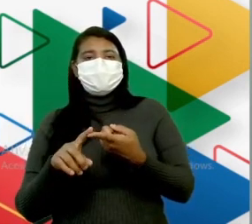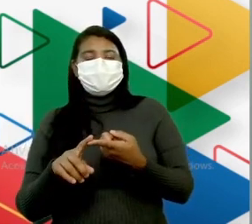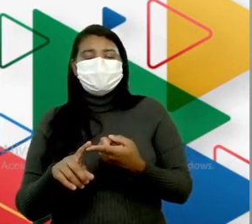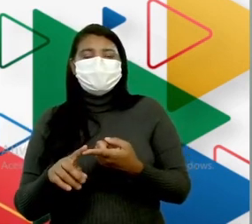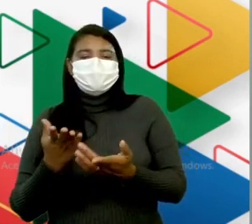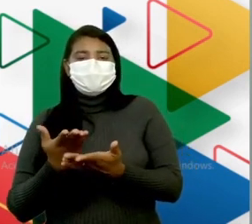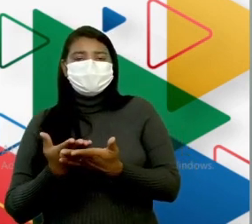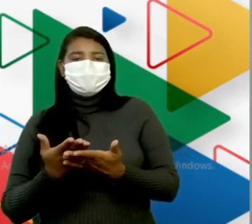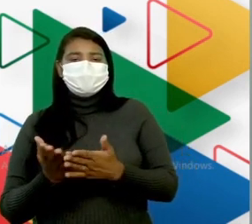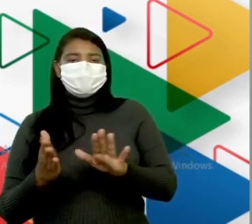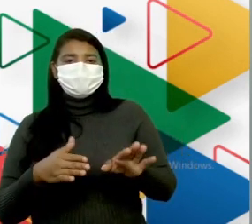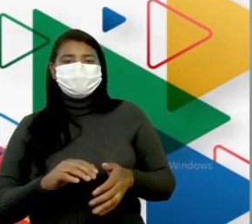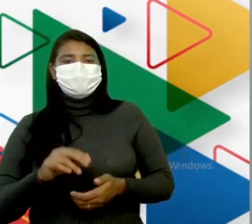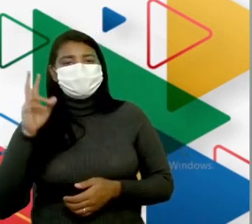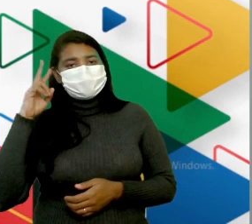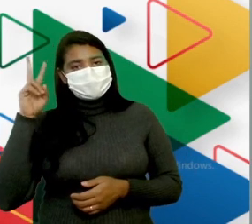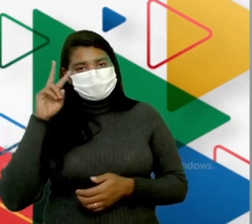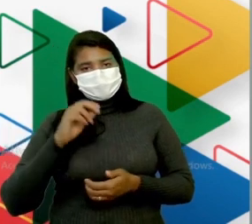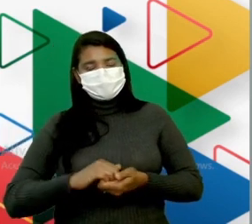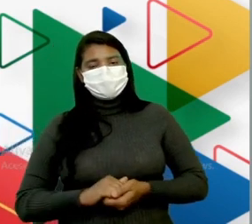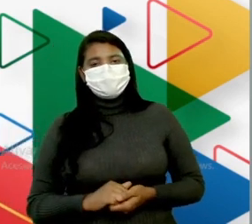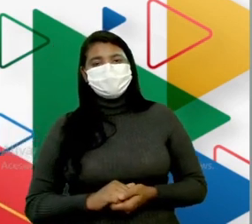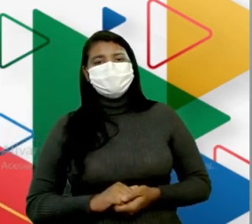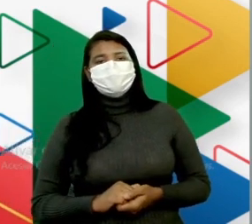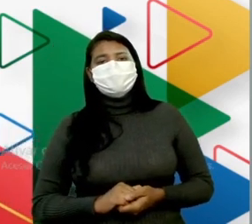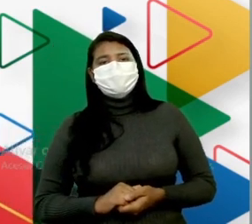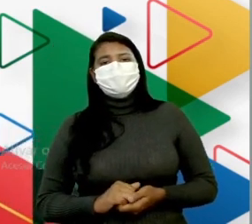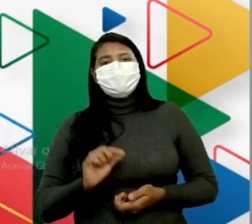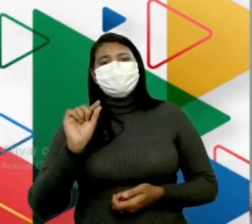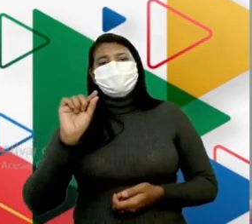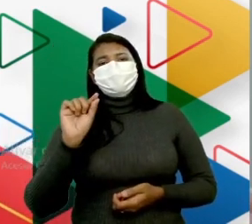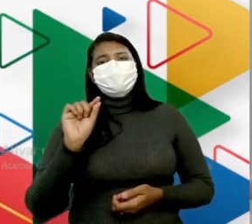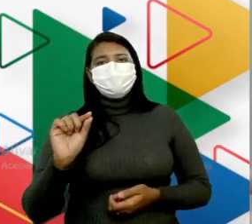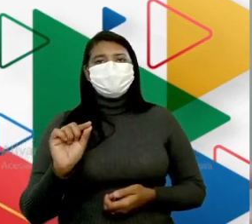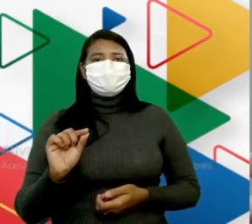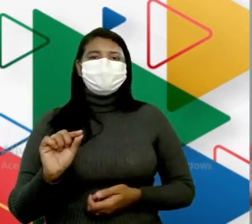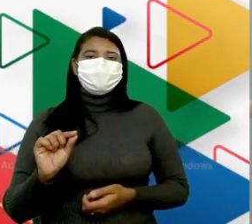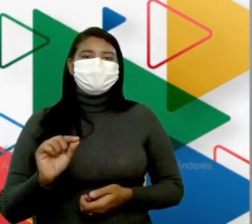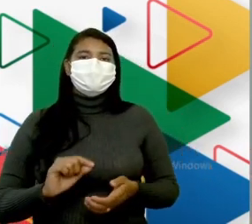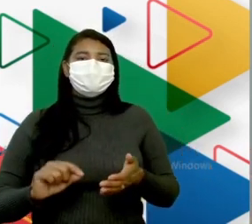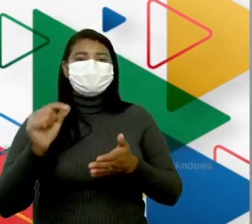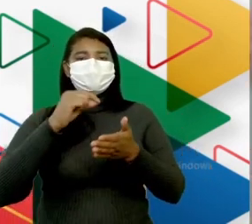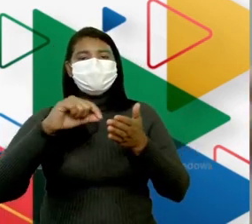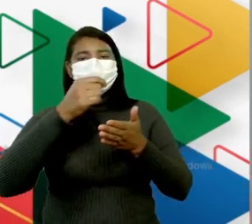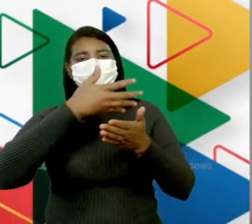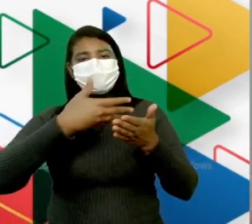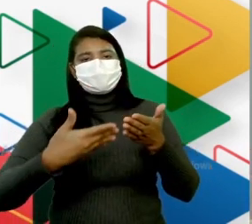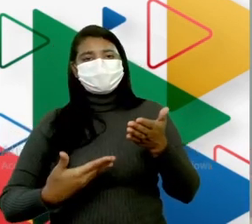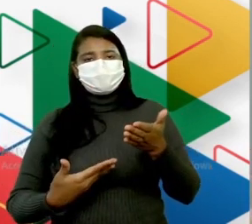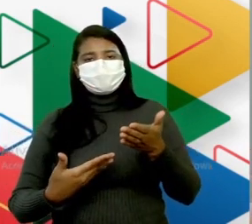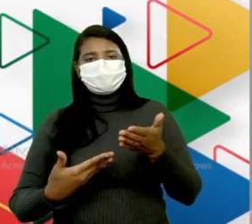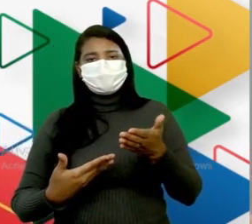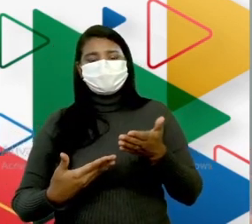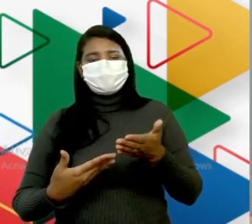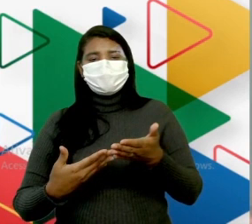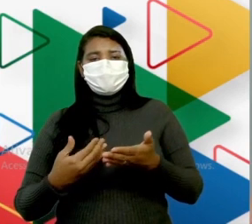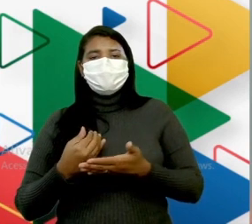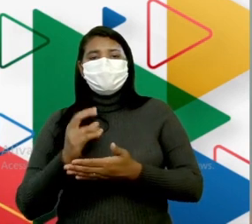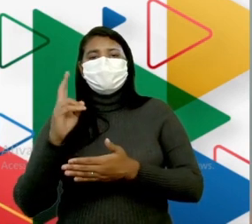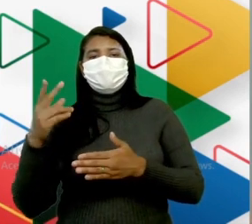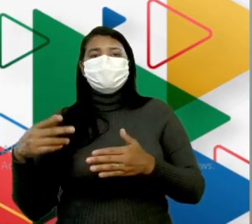yesterday. Certo? Lembram que as estruturas podem vir ou não acompanhadas de